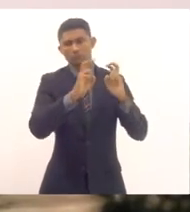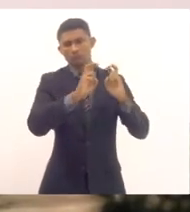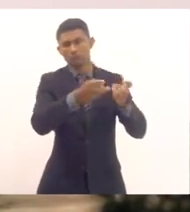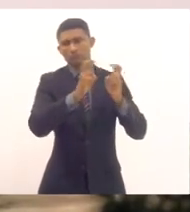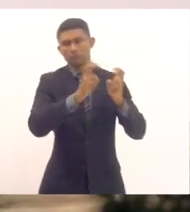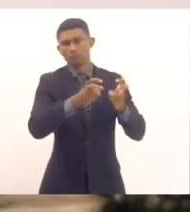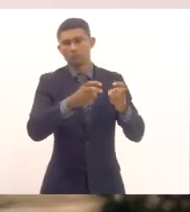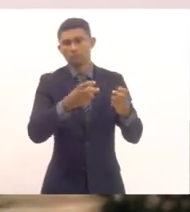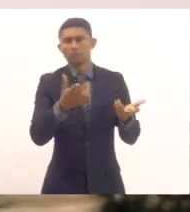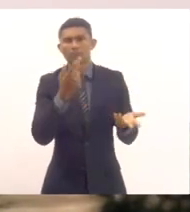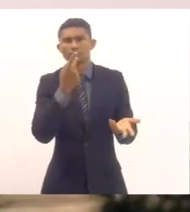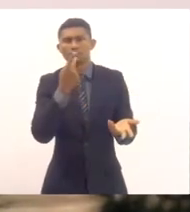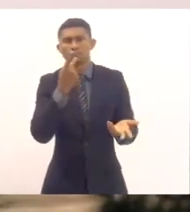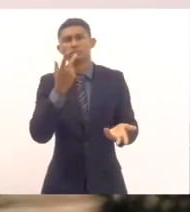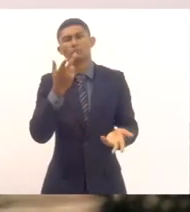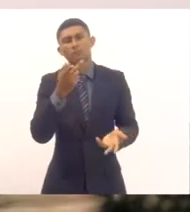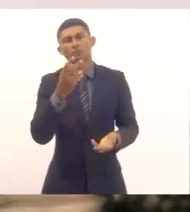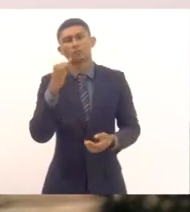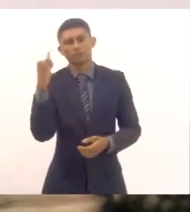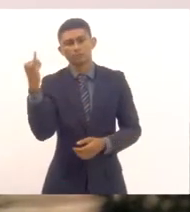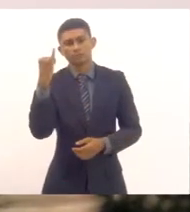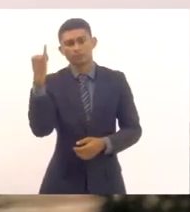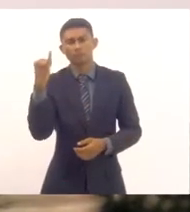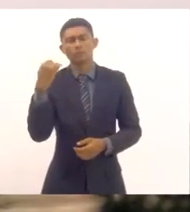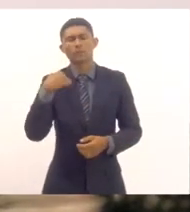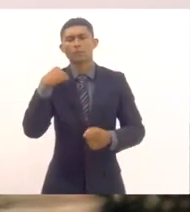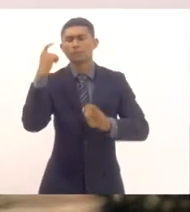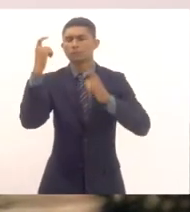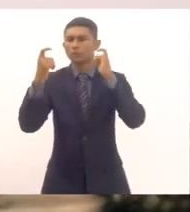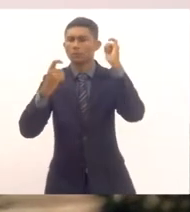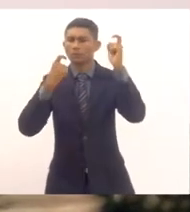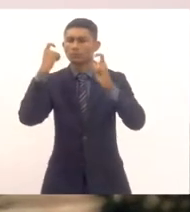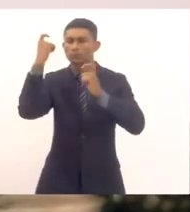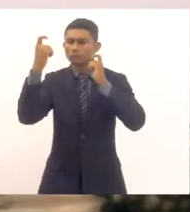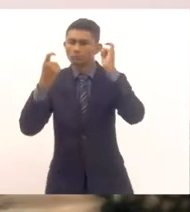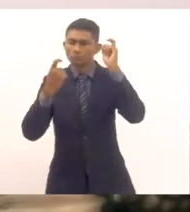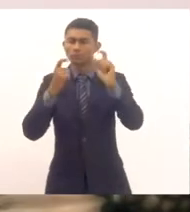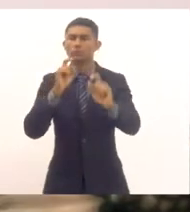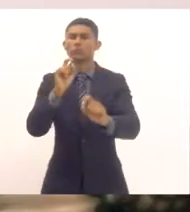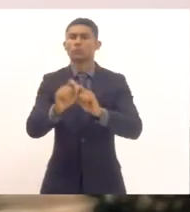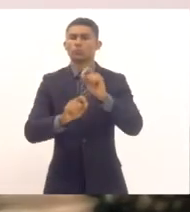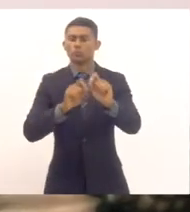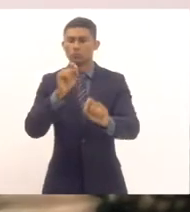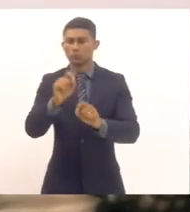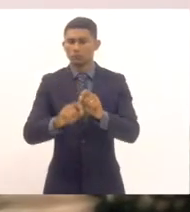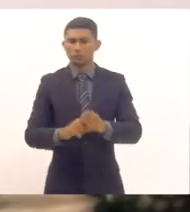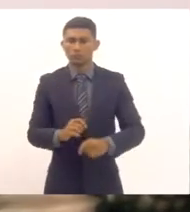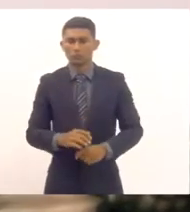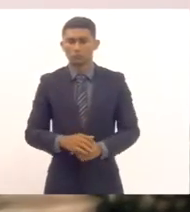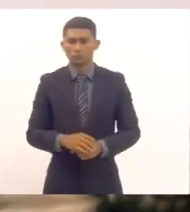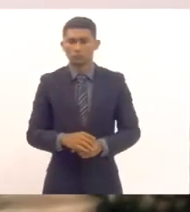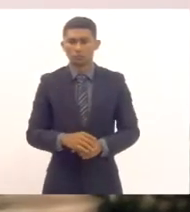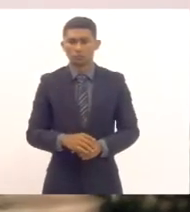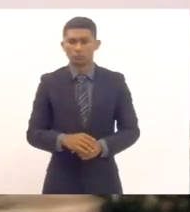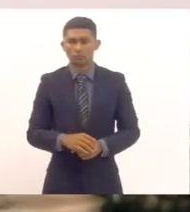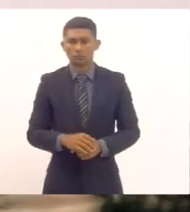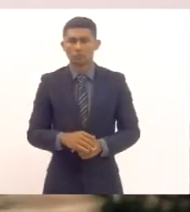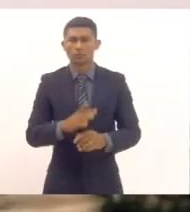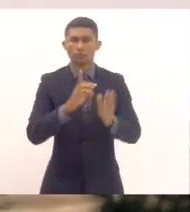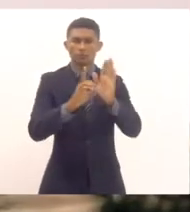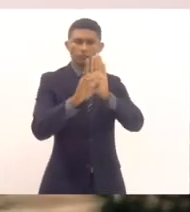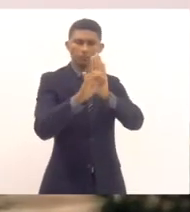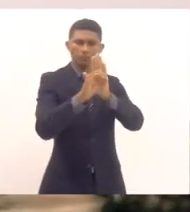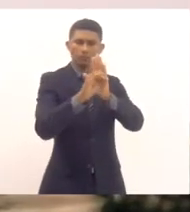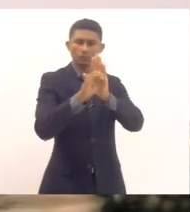discutir que são ações importantes quero dizer até que eu fiquei muito preocupada aqui com a qual a quantidade né não é nem da